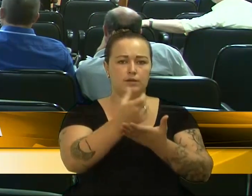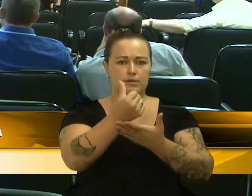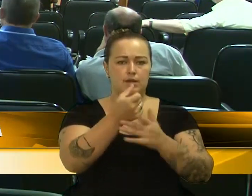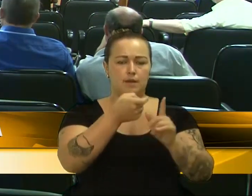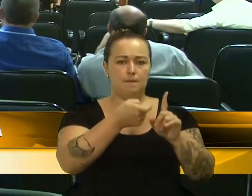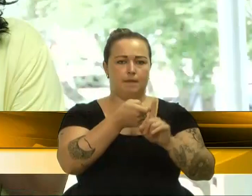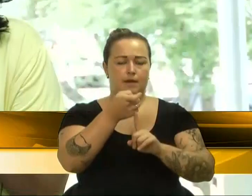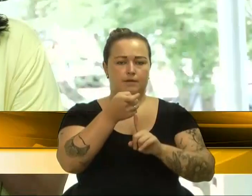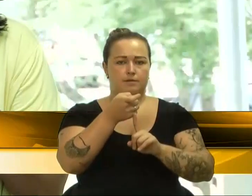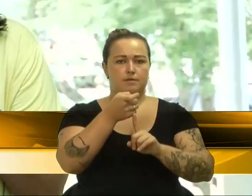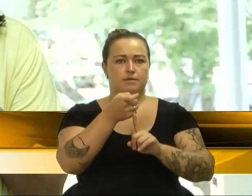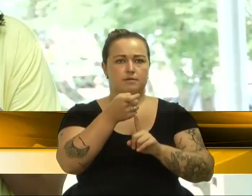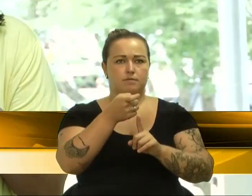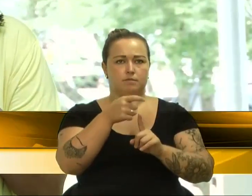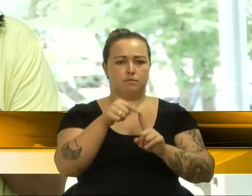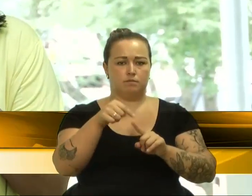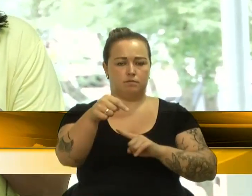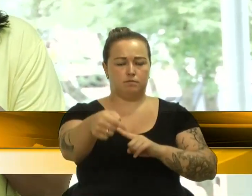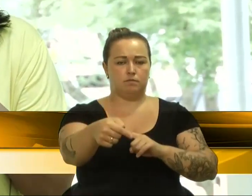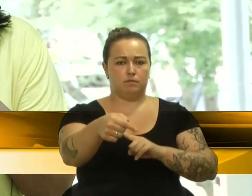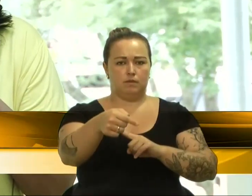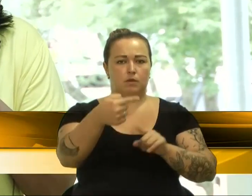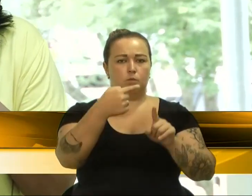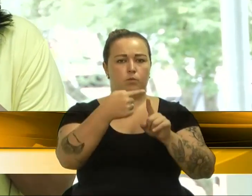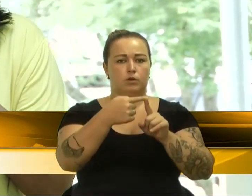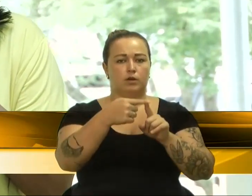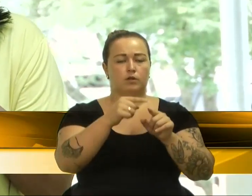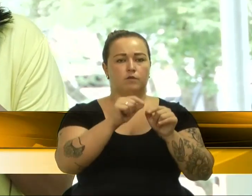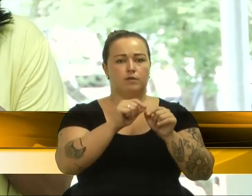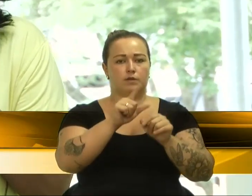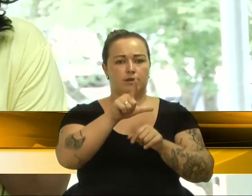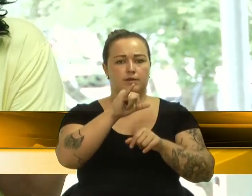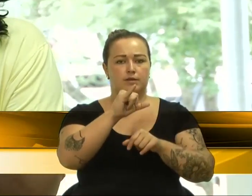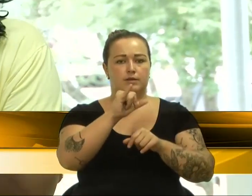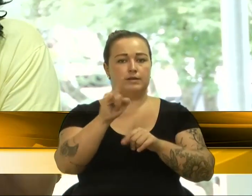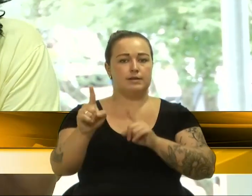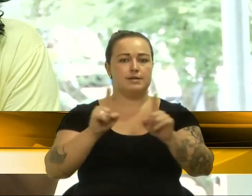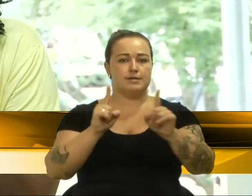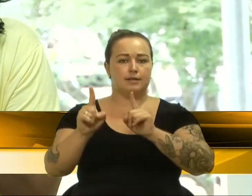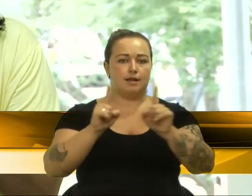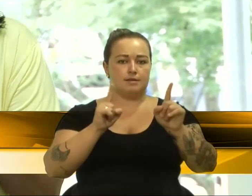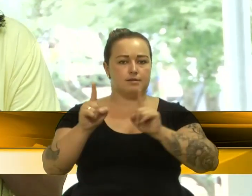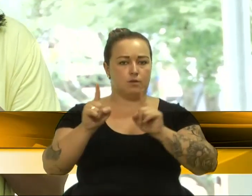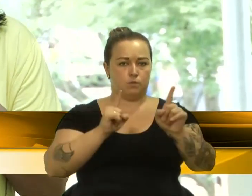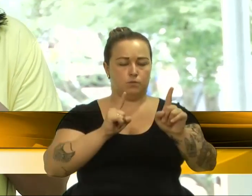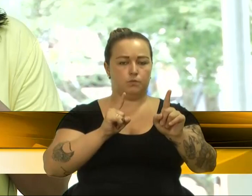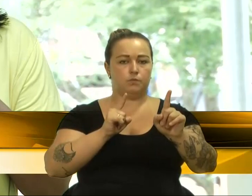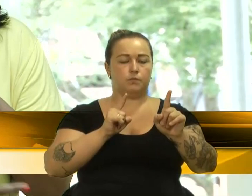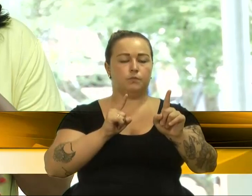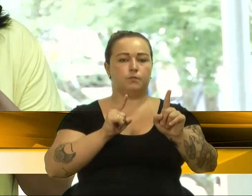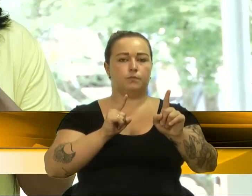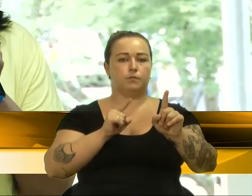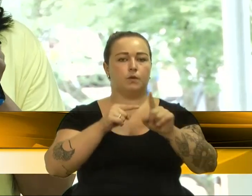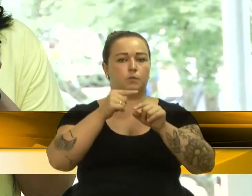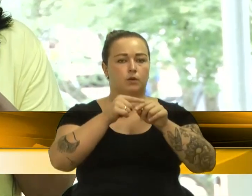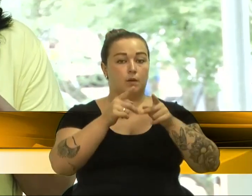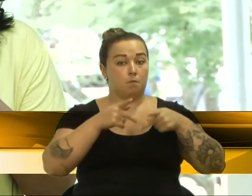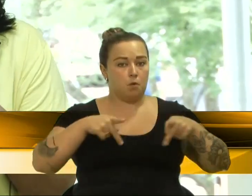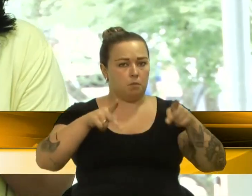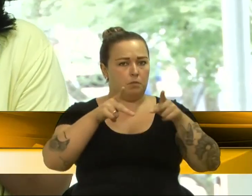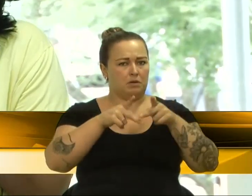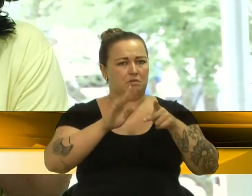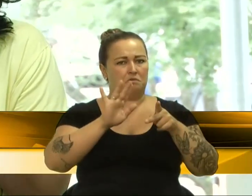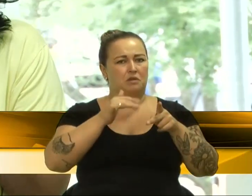meses, até porque em função da licitação. Então, eu quero entender melhor sobre isso, porque a população já tem um